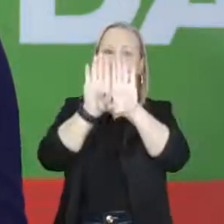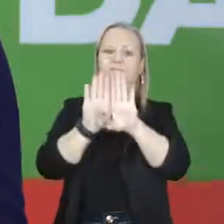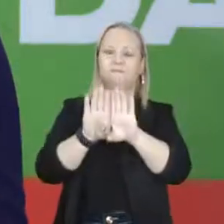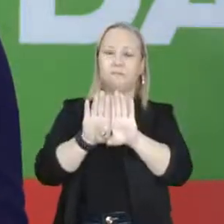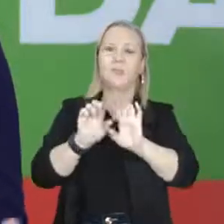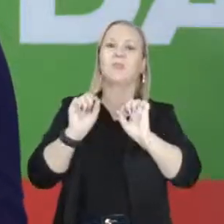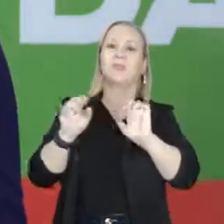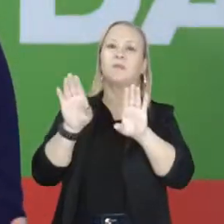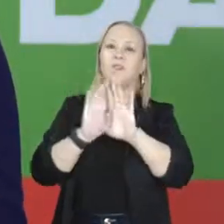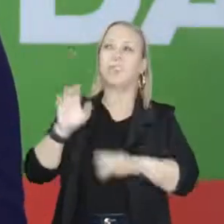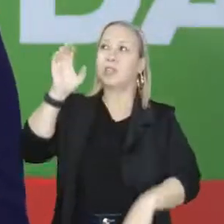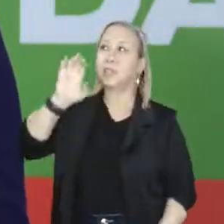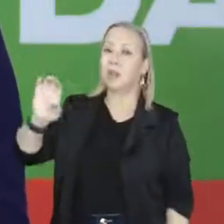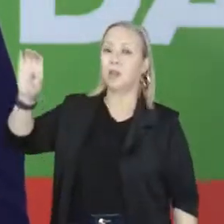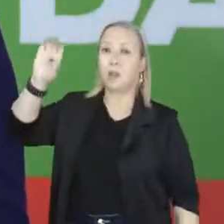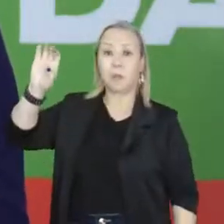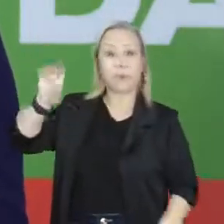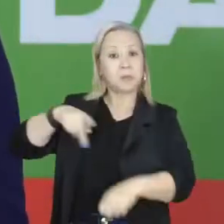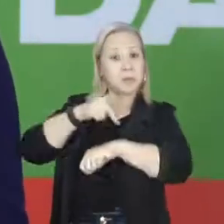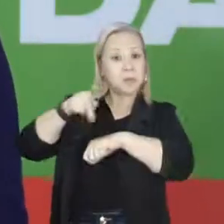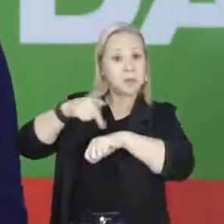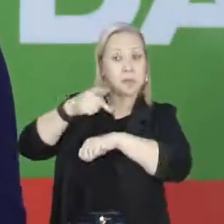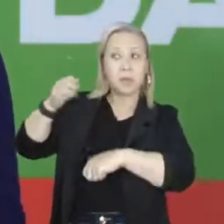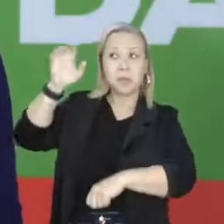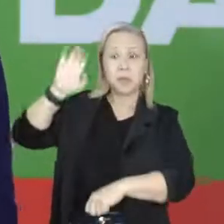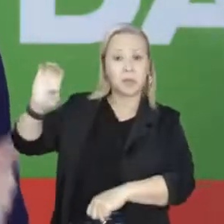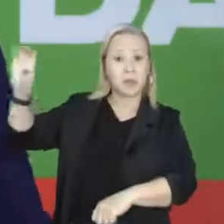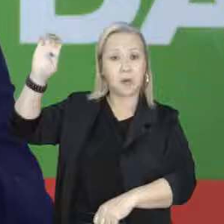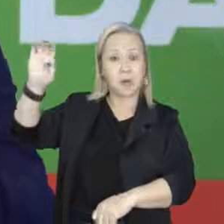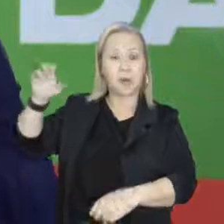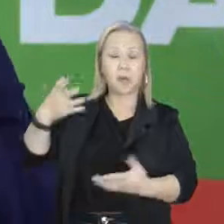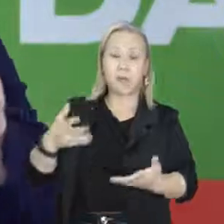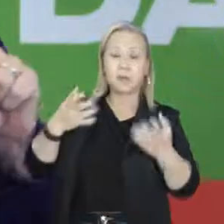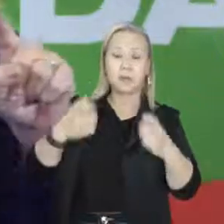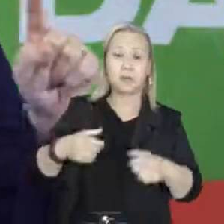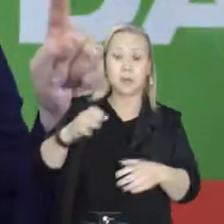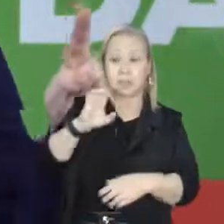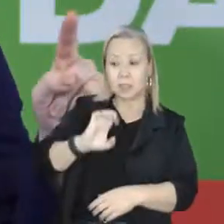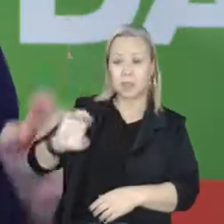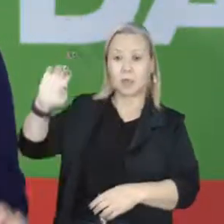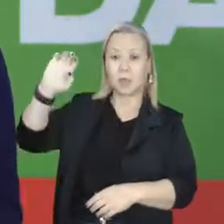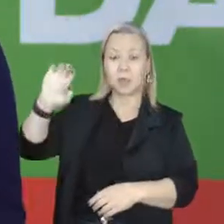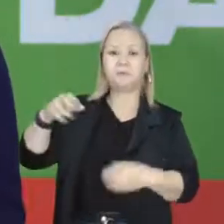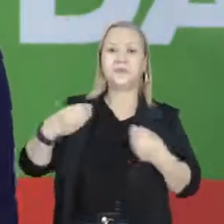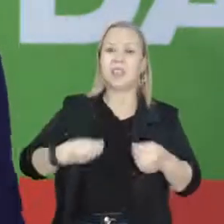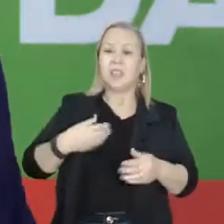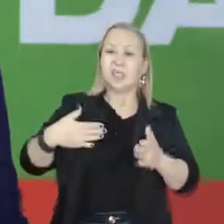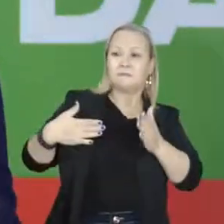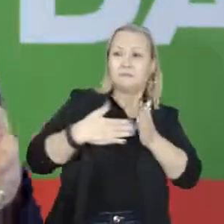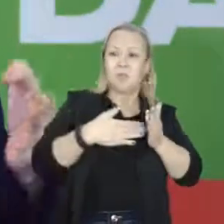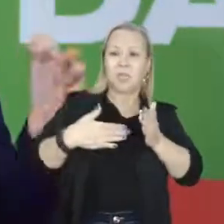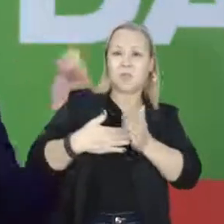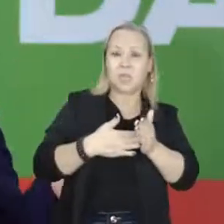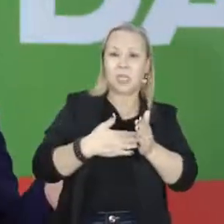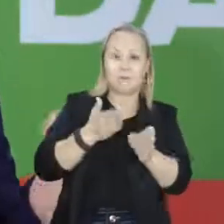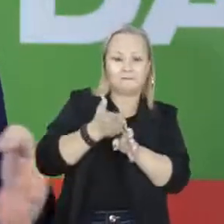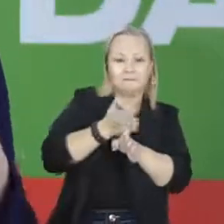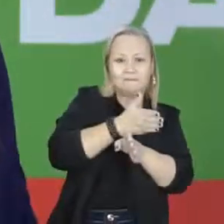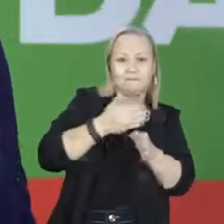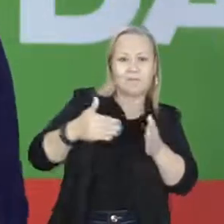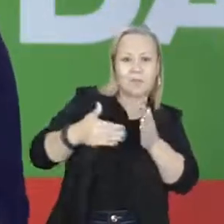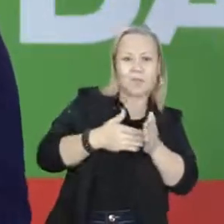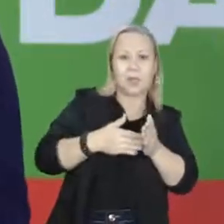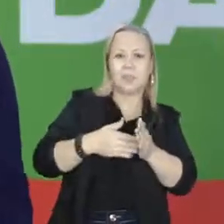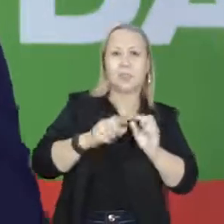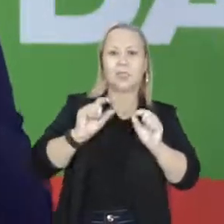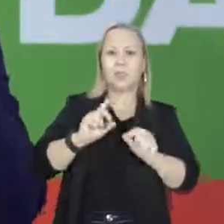dos países para onde nós exportamos. Ou seja, nós estamos no limite do prazo para poder cumprir Acordo de Paris